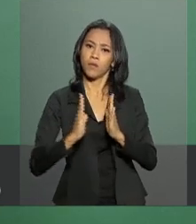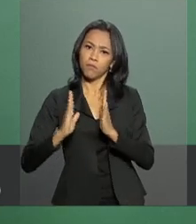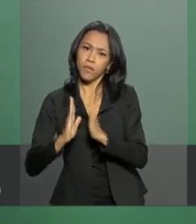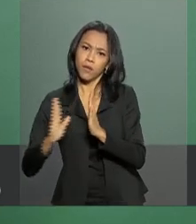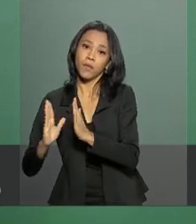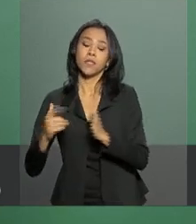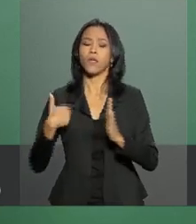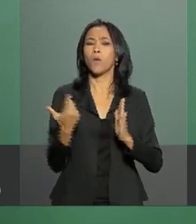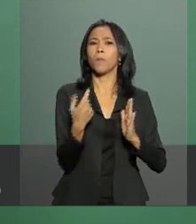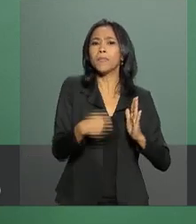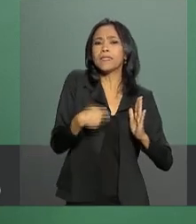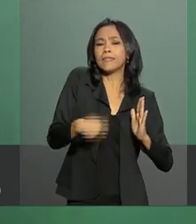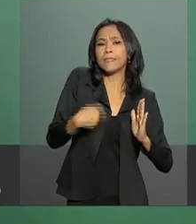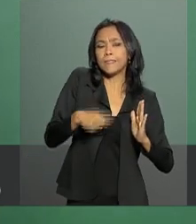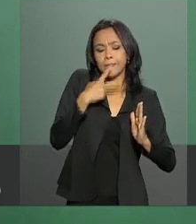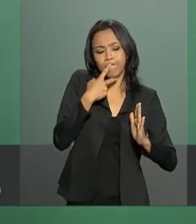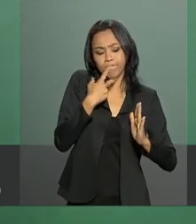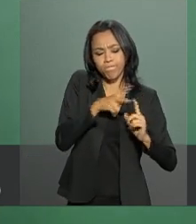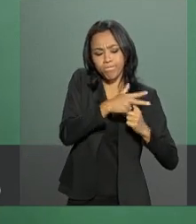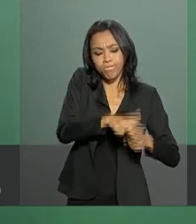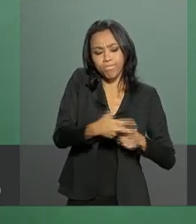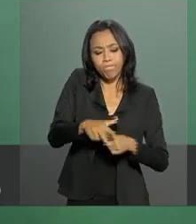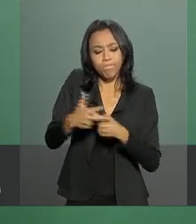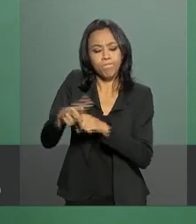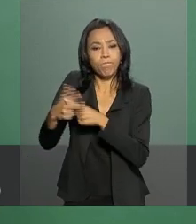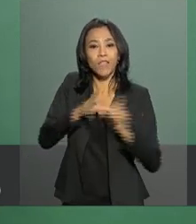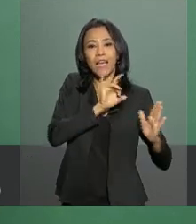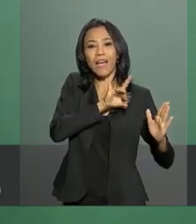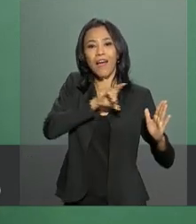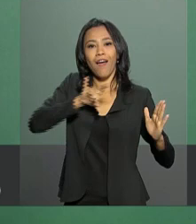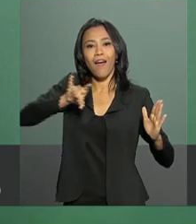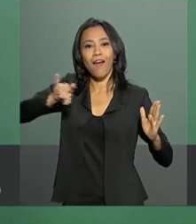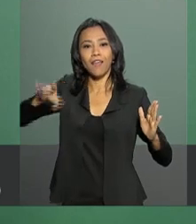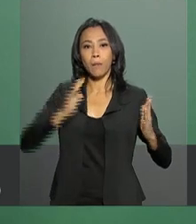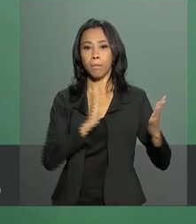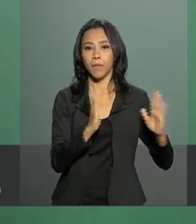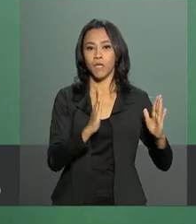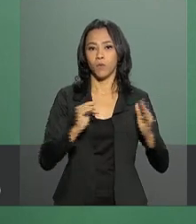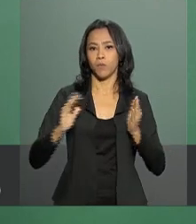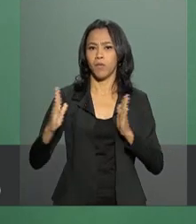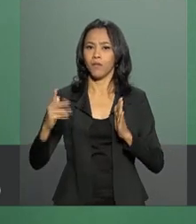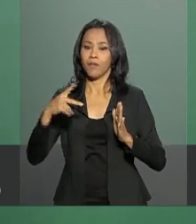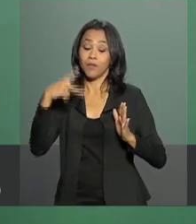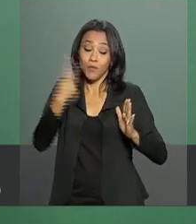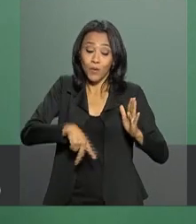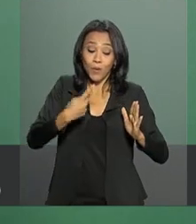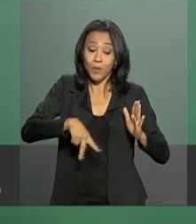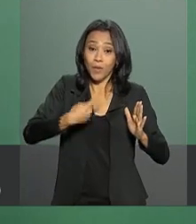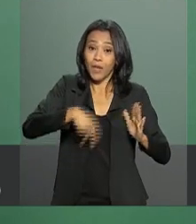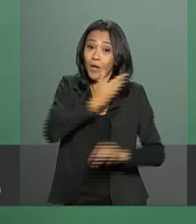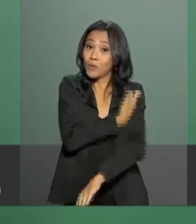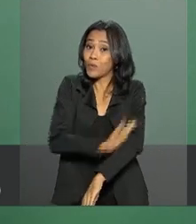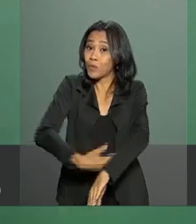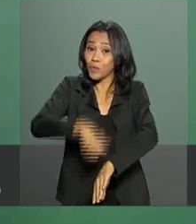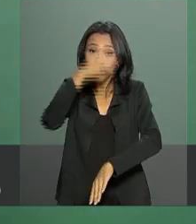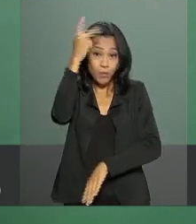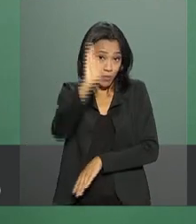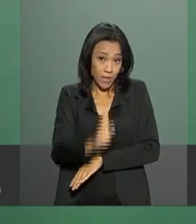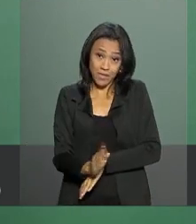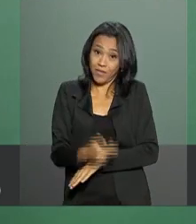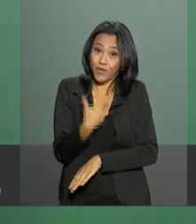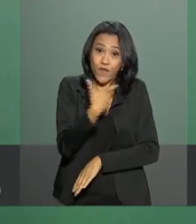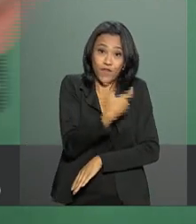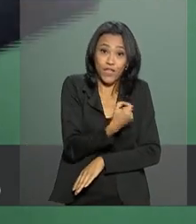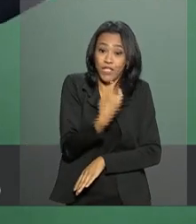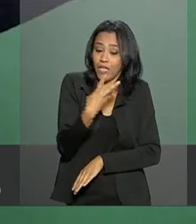ser reformulado a cada período porque nós temos uma vocação extraordinária para a cada 25 30 anos